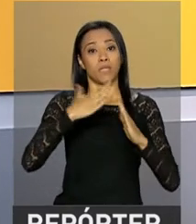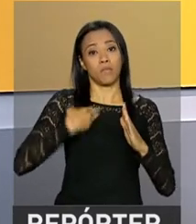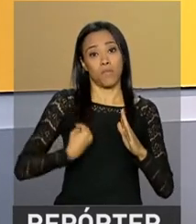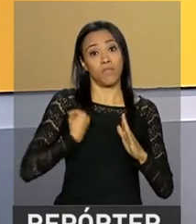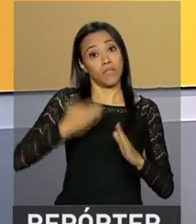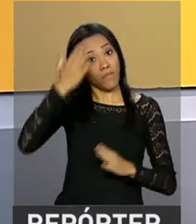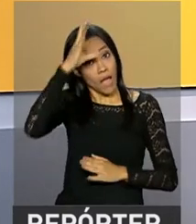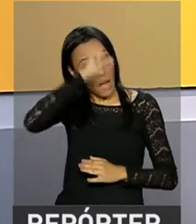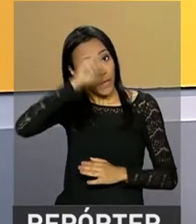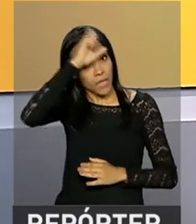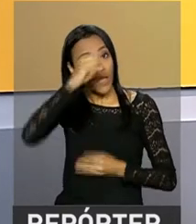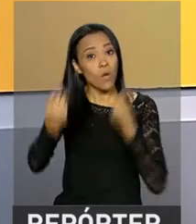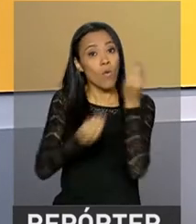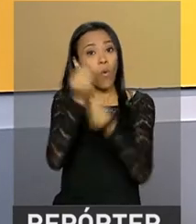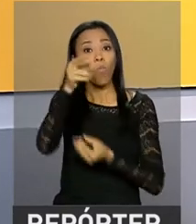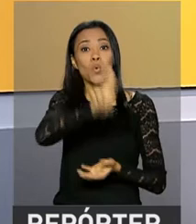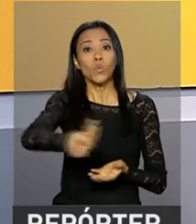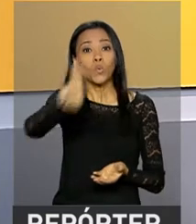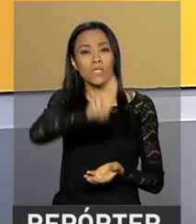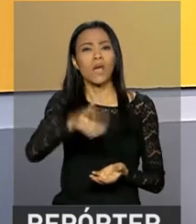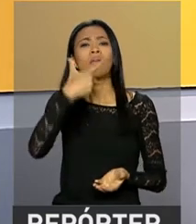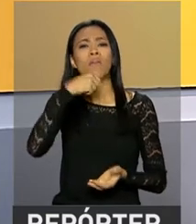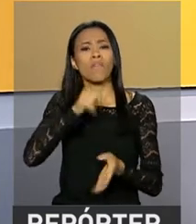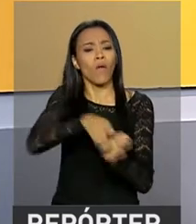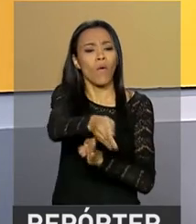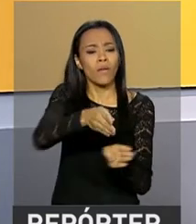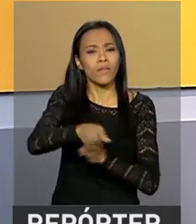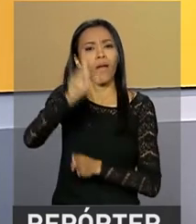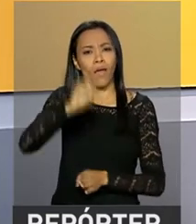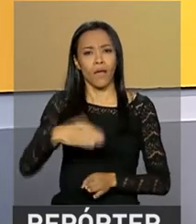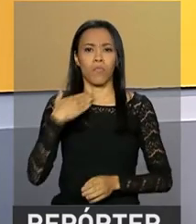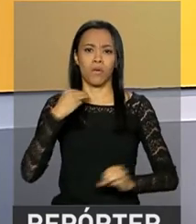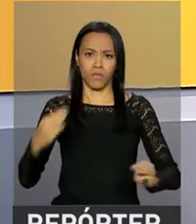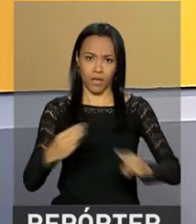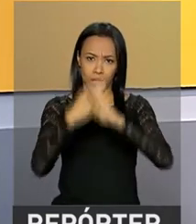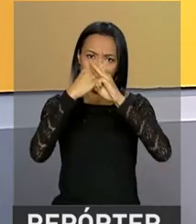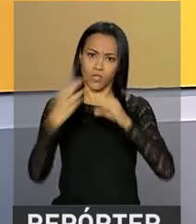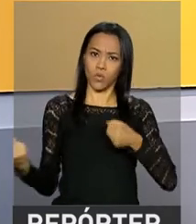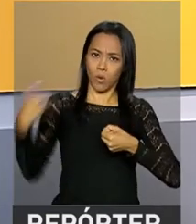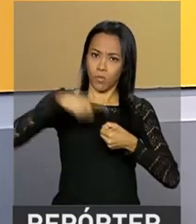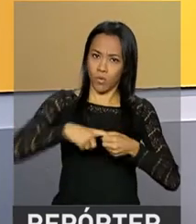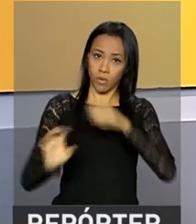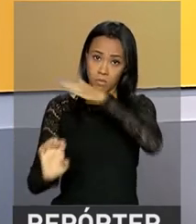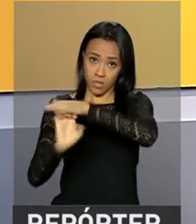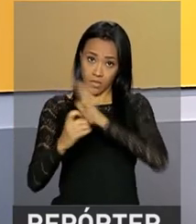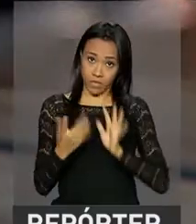economias a ajuda vem da caixa econômica federal com empresas de tecnologia